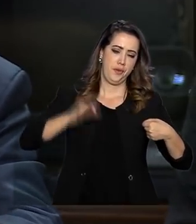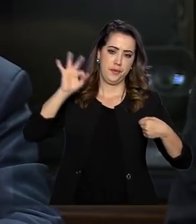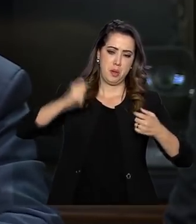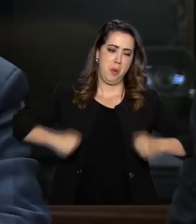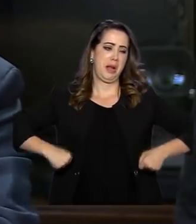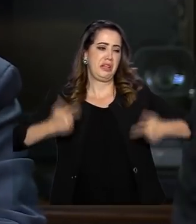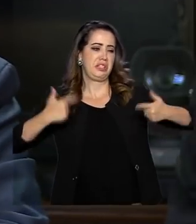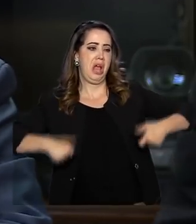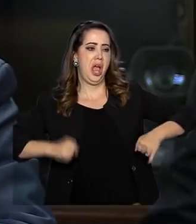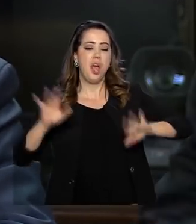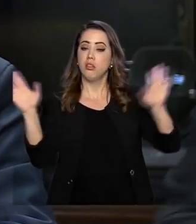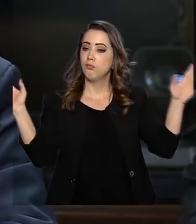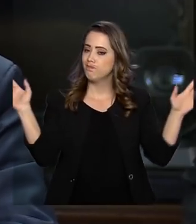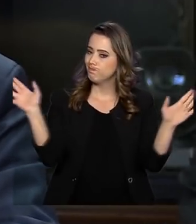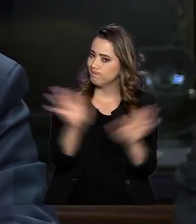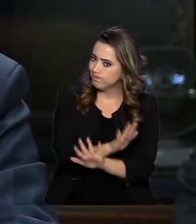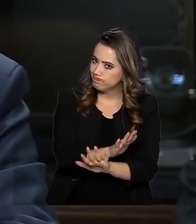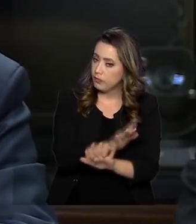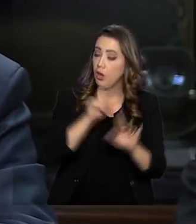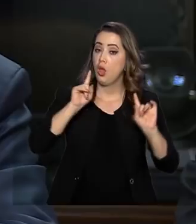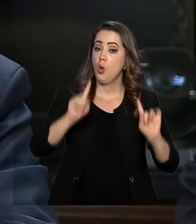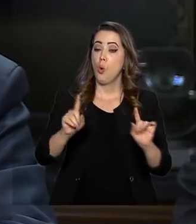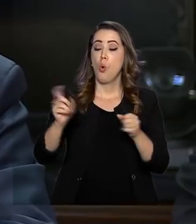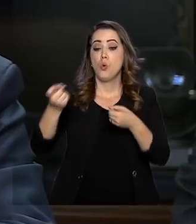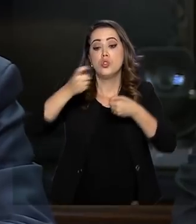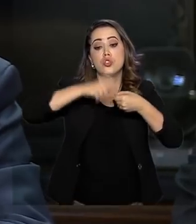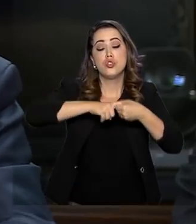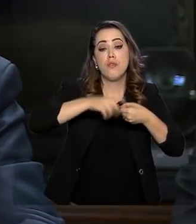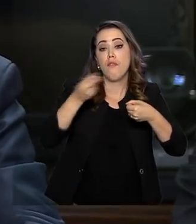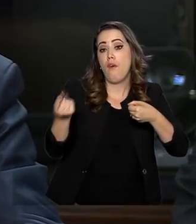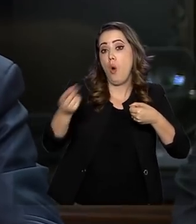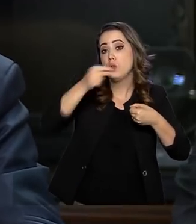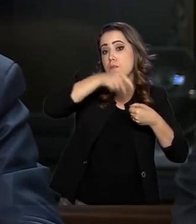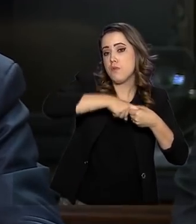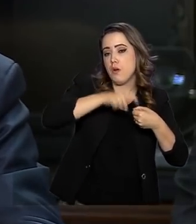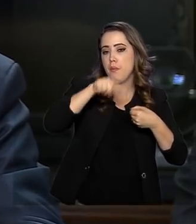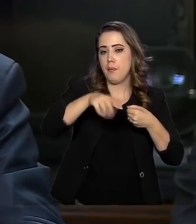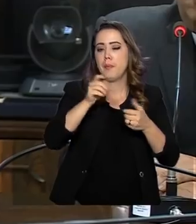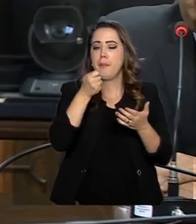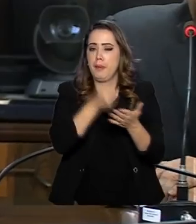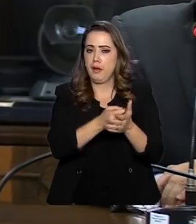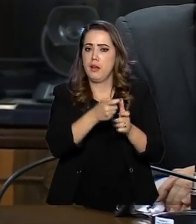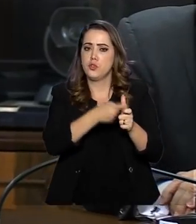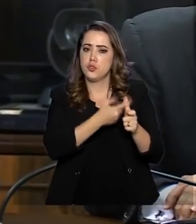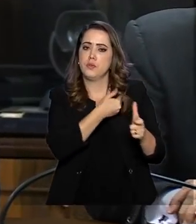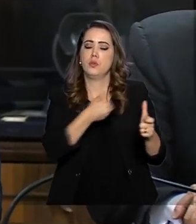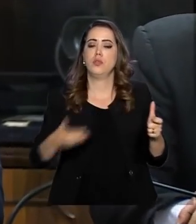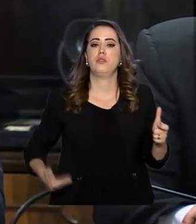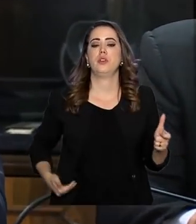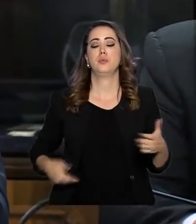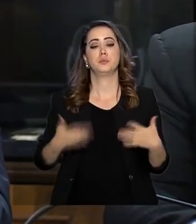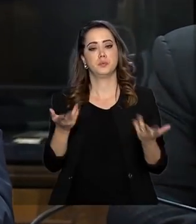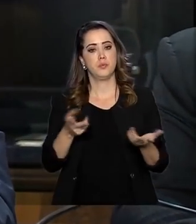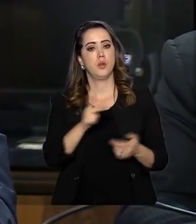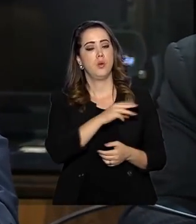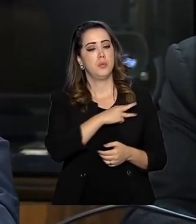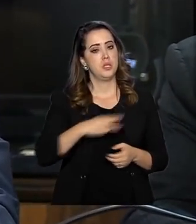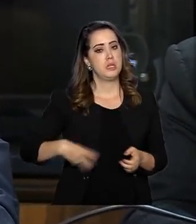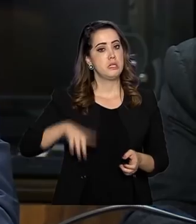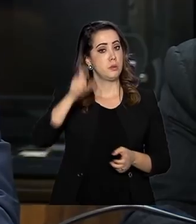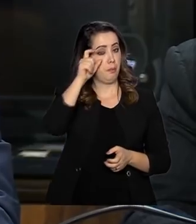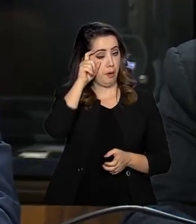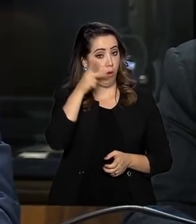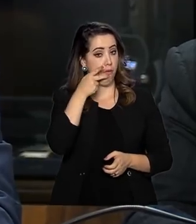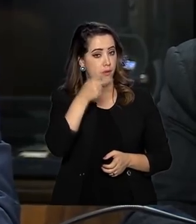botar em novas destinações, nada disso. O dinheiro volta para resgatar a dívida pública. Ainda segundo Paulo Guedes, essa é a